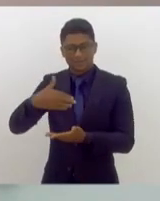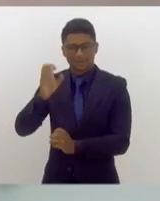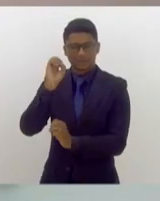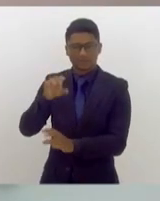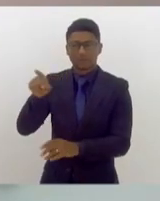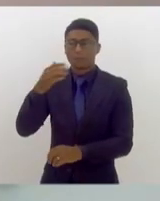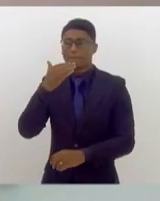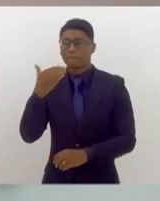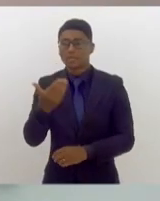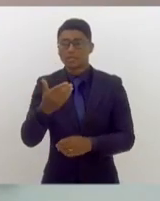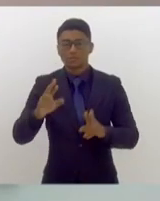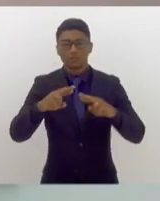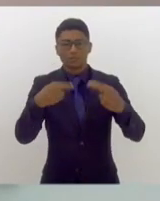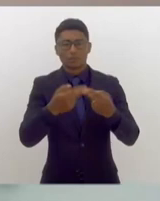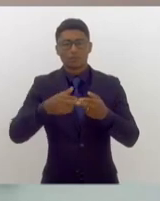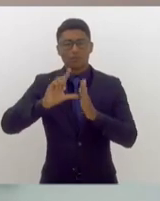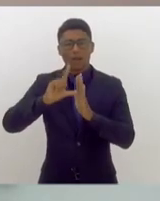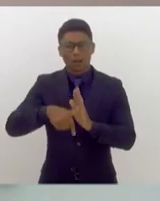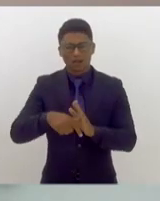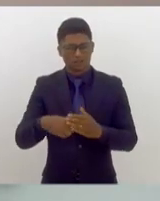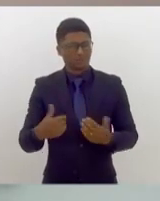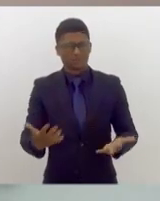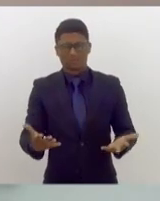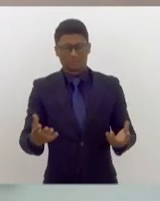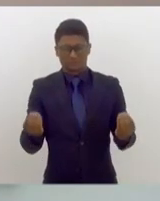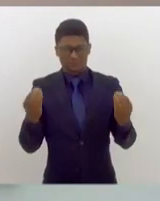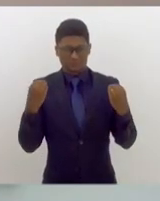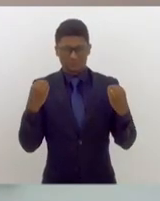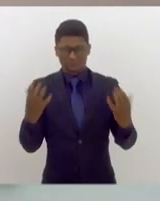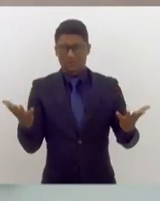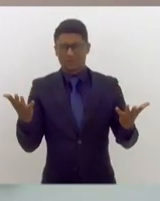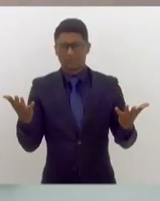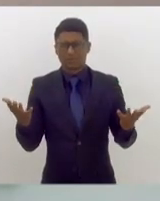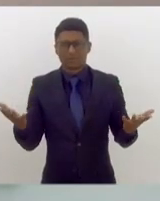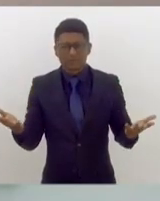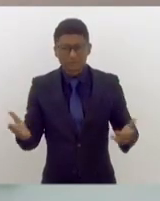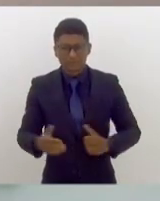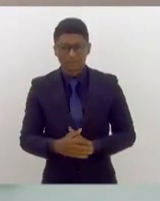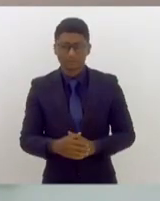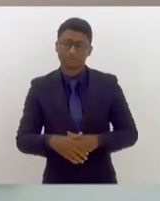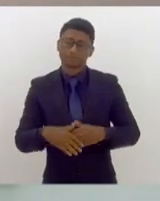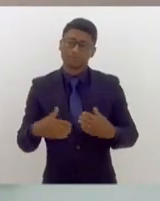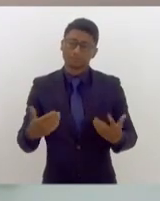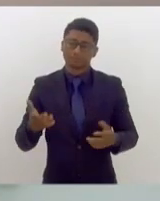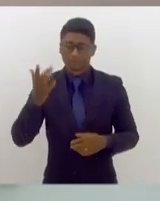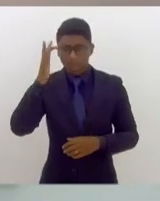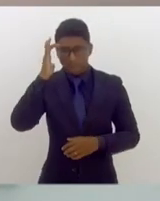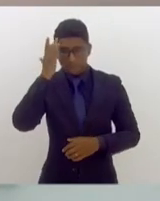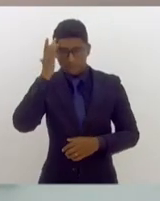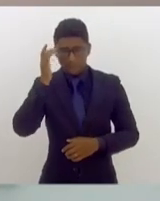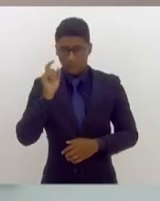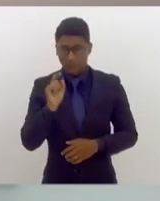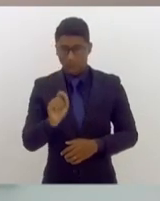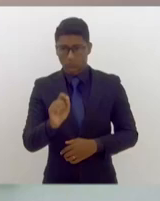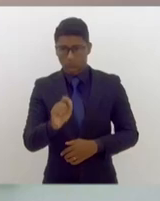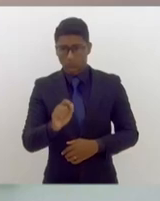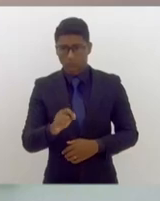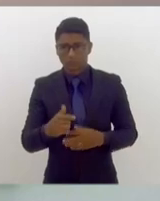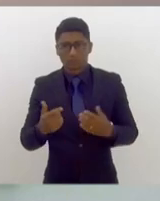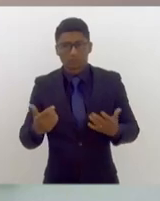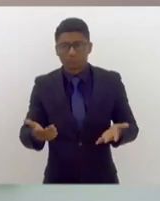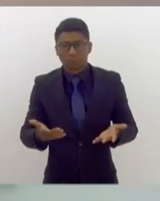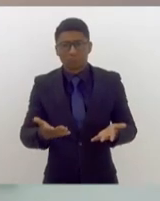dessa audiência, que não tem lógica, né? Então, acho que, ainda que não entenda o porquê